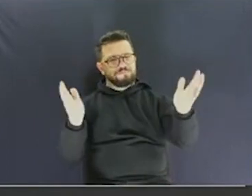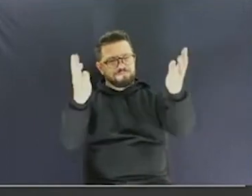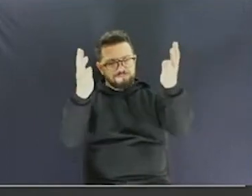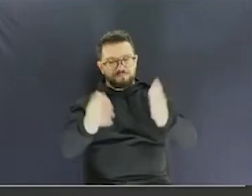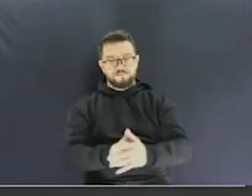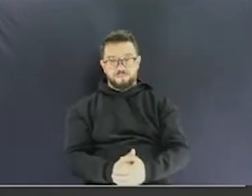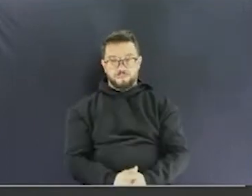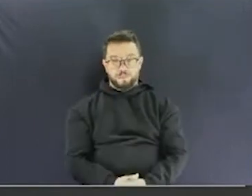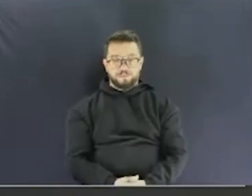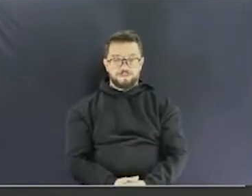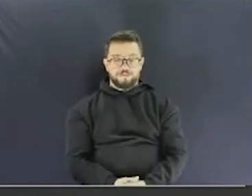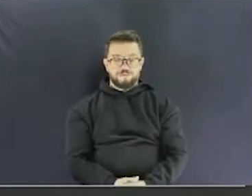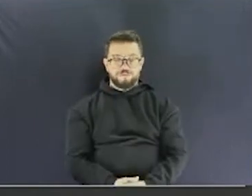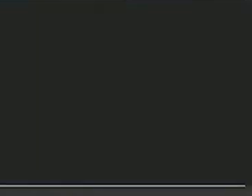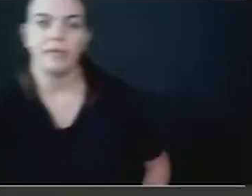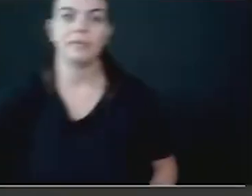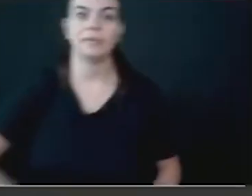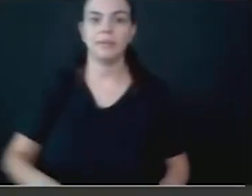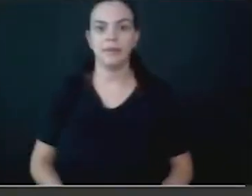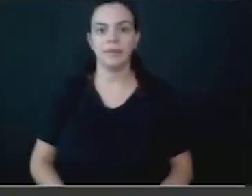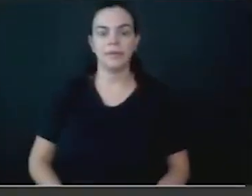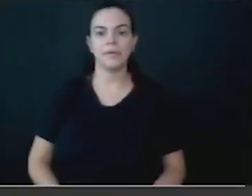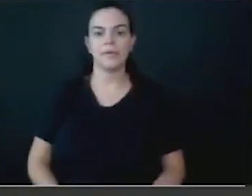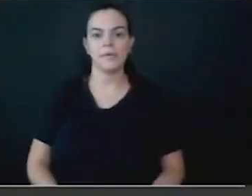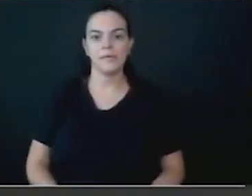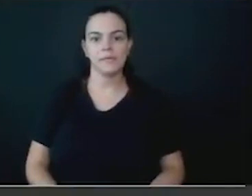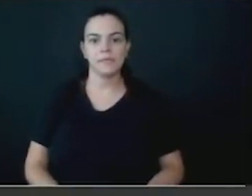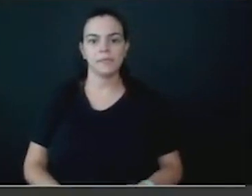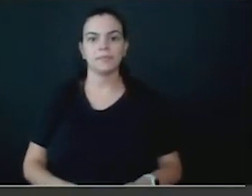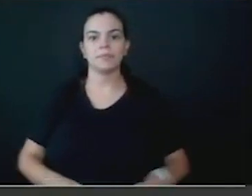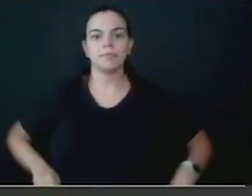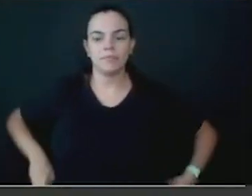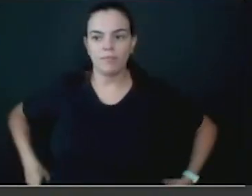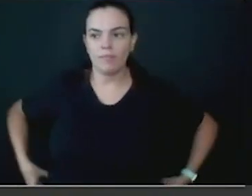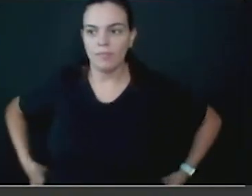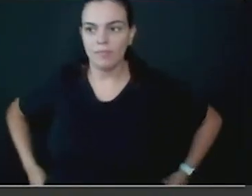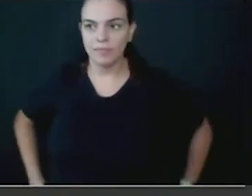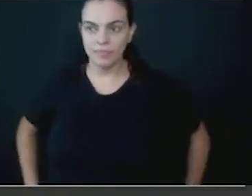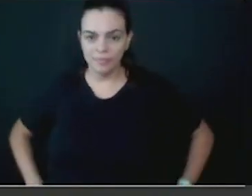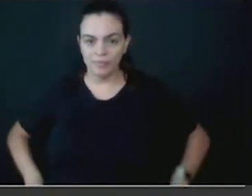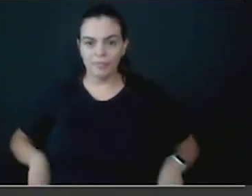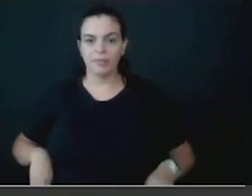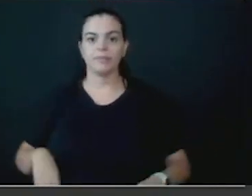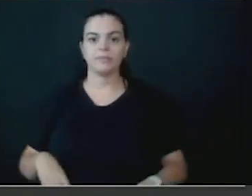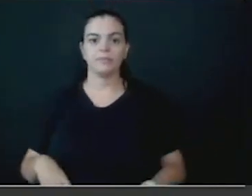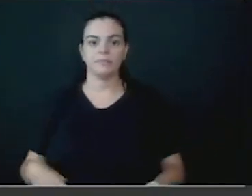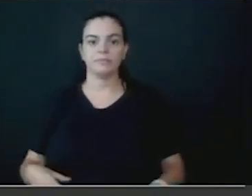objetivo geral. Esse também, pela grande diversidade de atividades, a gente está com um percentual ainda